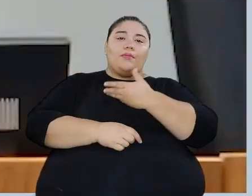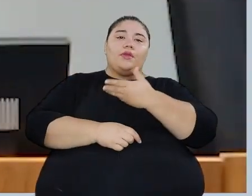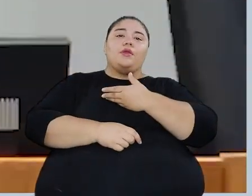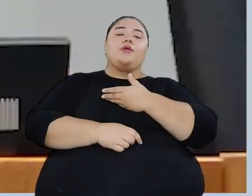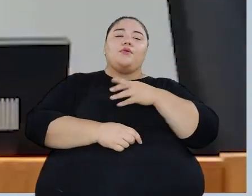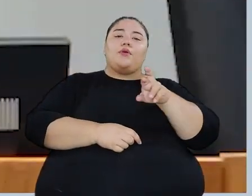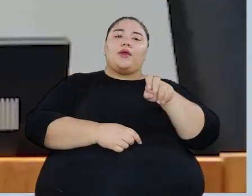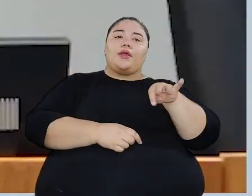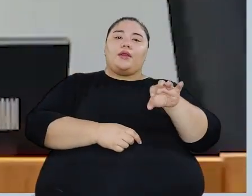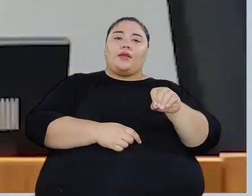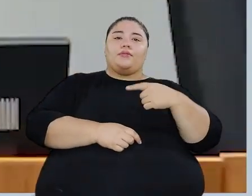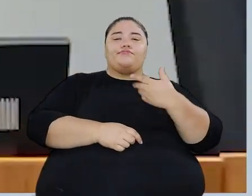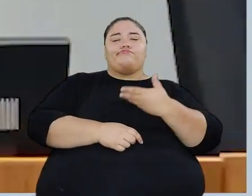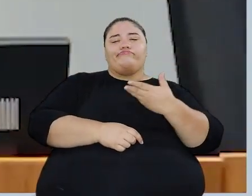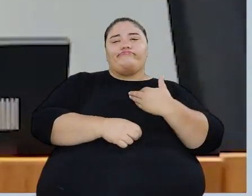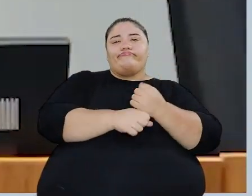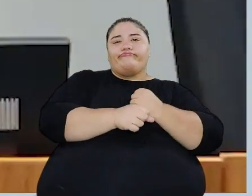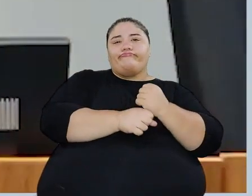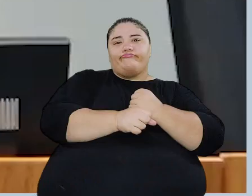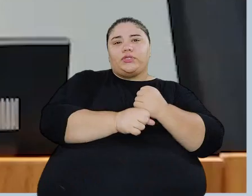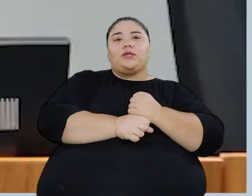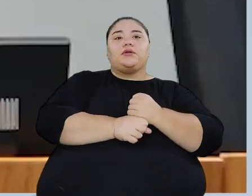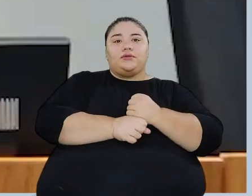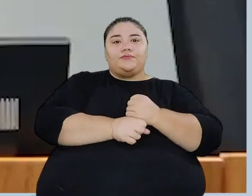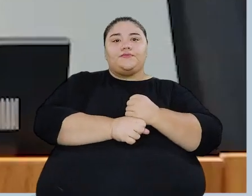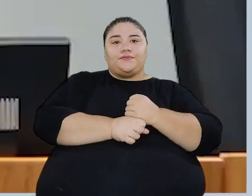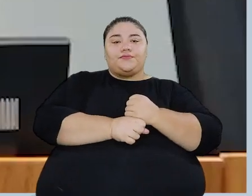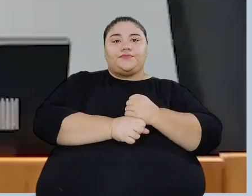Renato Becho, que de longa data, né, somos colegas